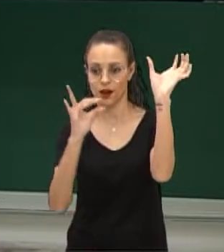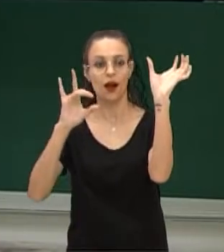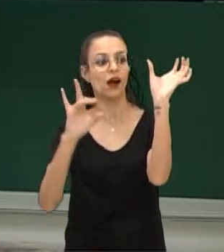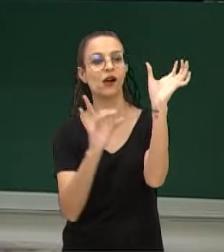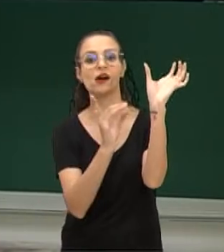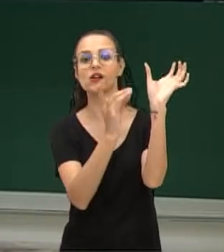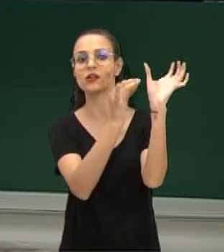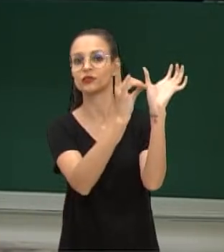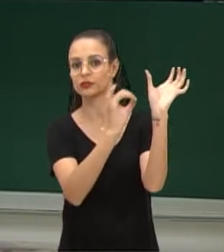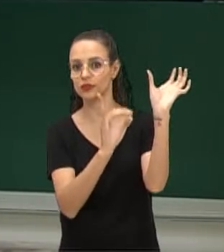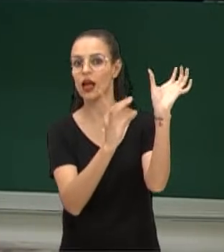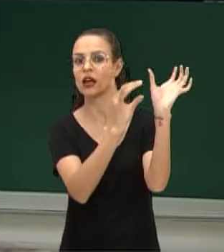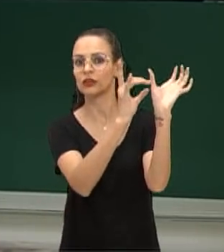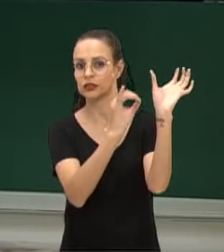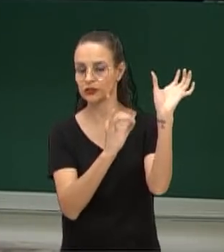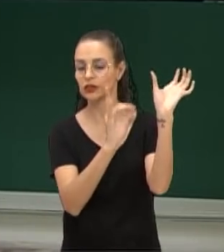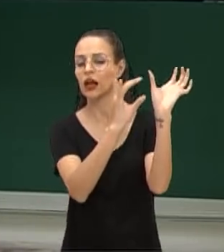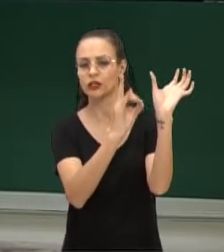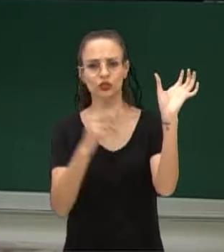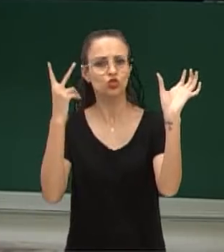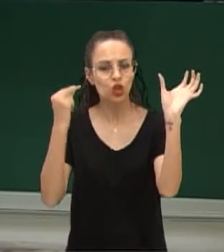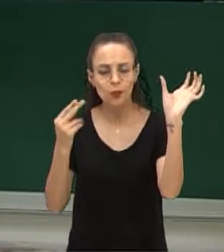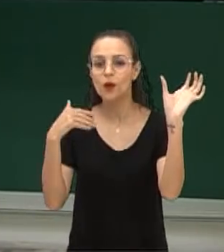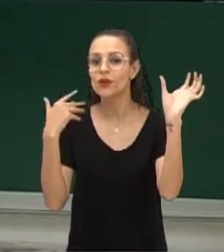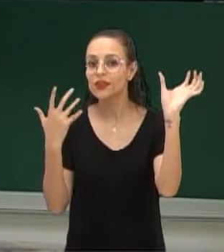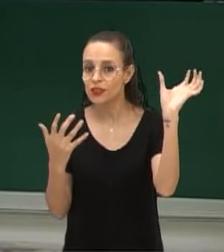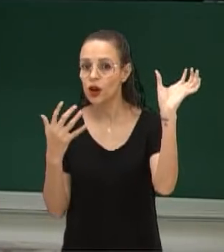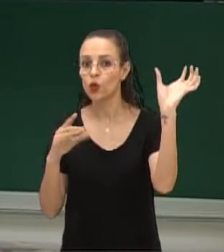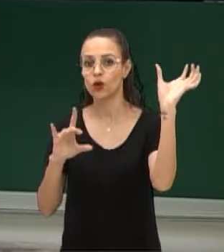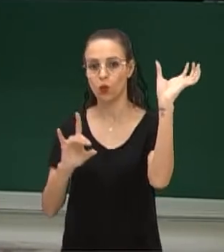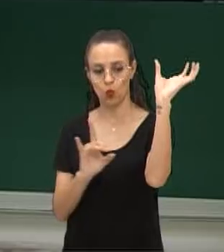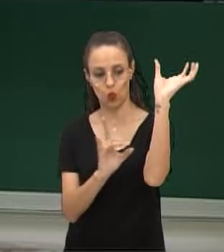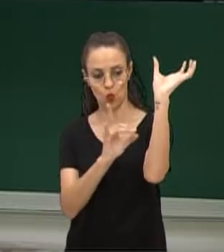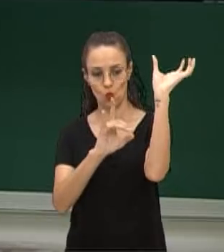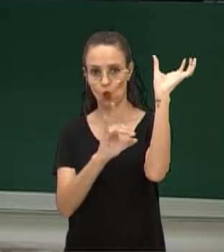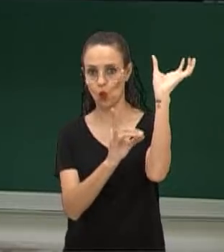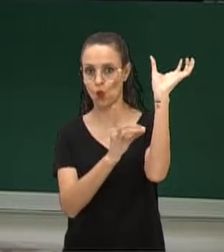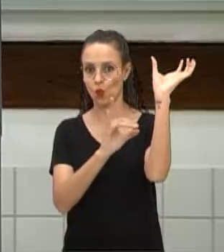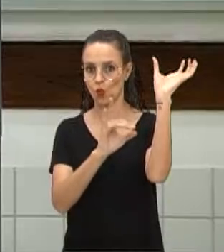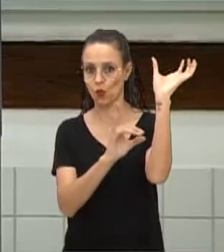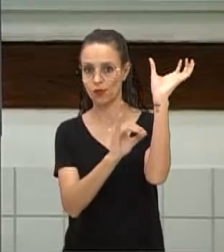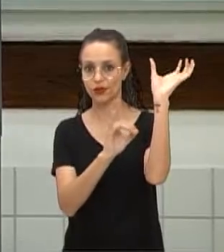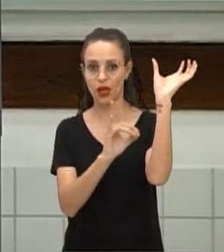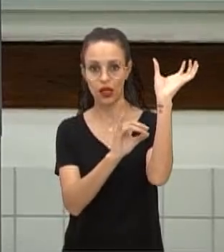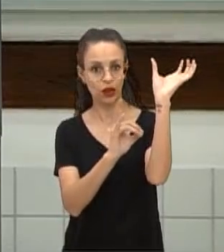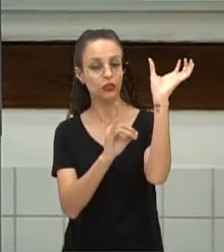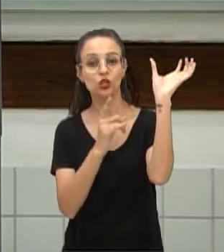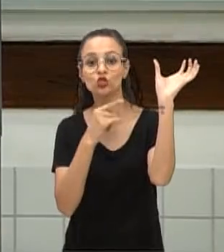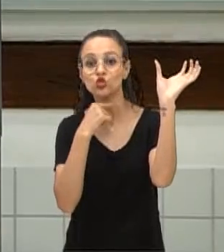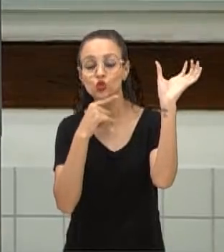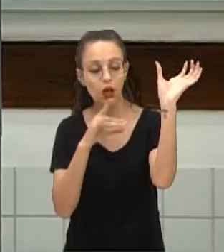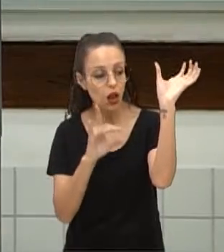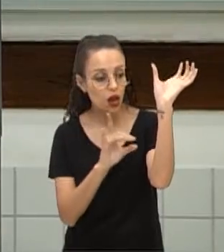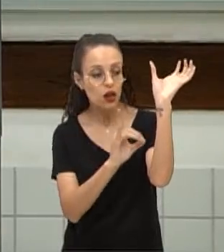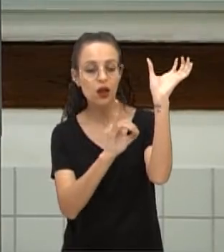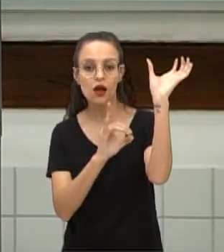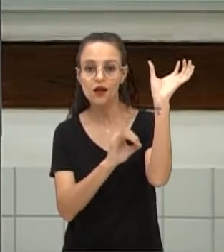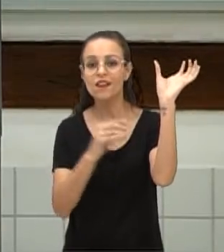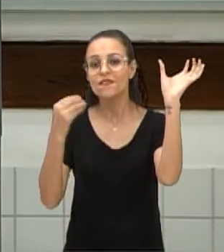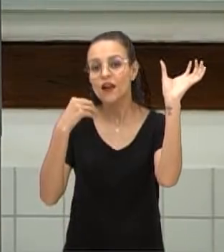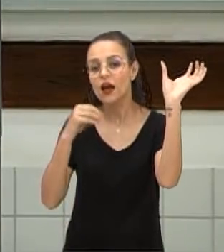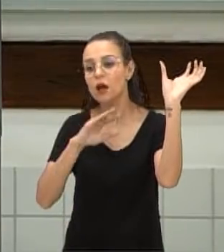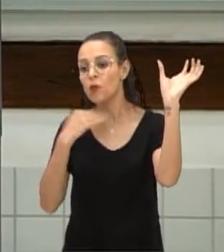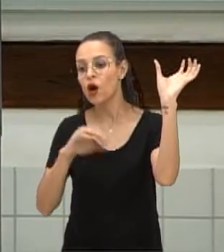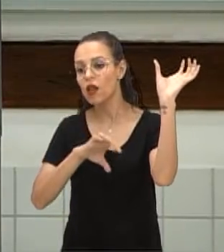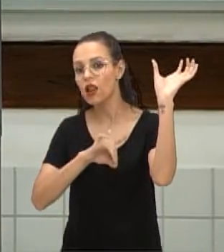pescoço longo estavam se alimentando normalmente. Portanto, as girafas de pescoço curto, por não conseguirem mais se alimentar, enfraqueciam e